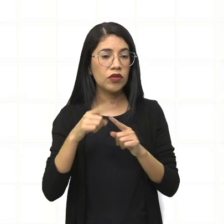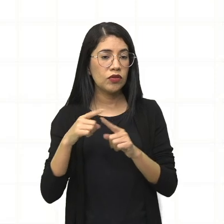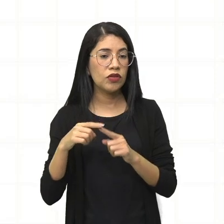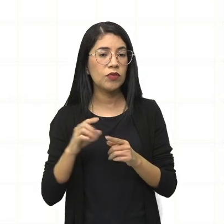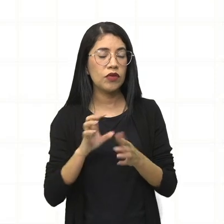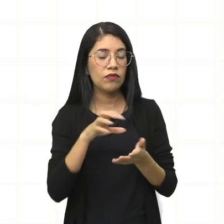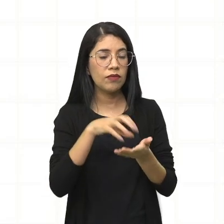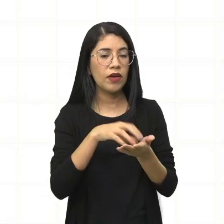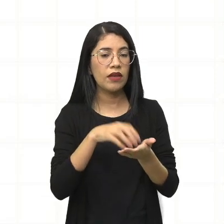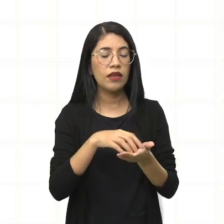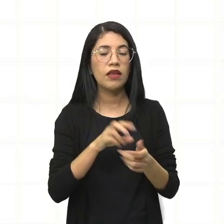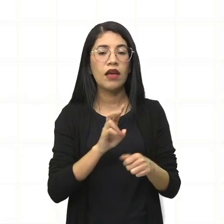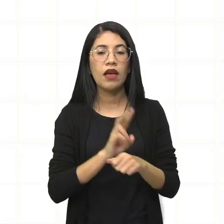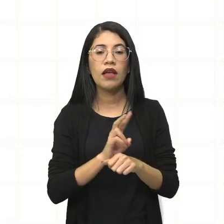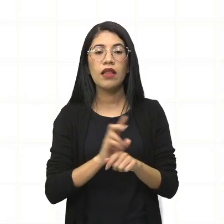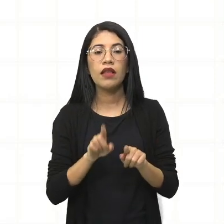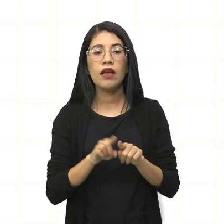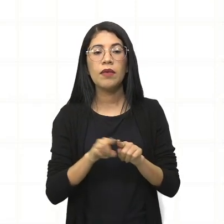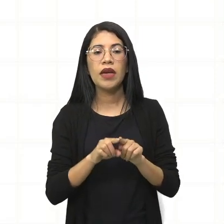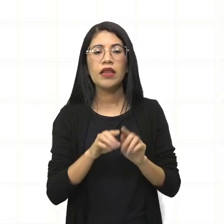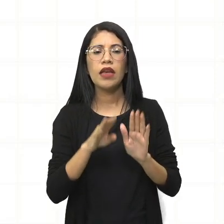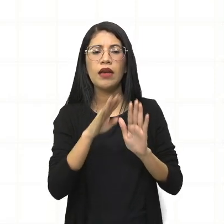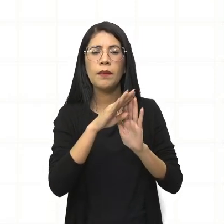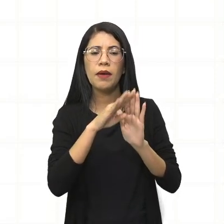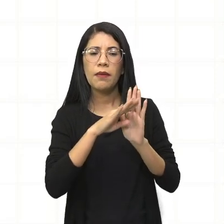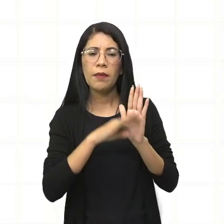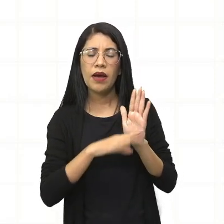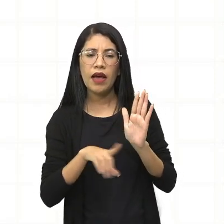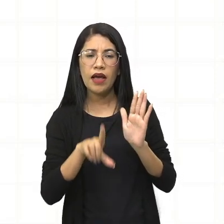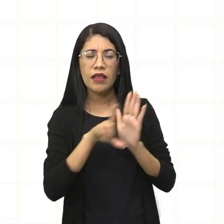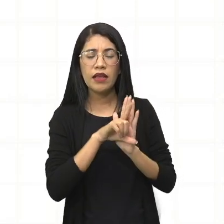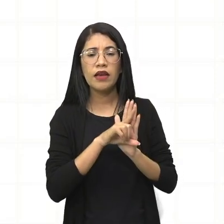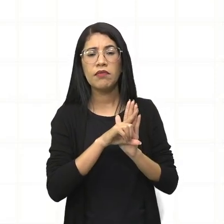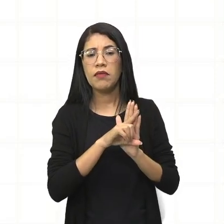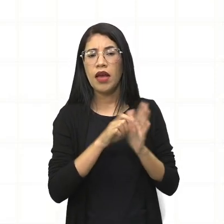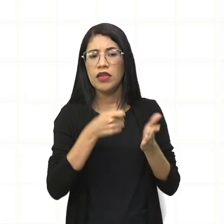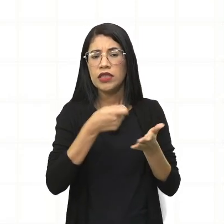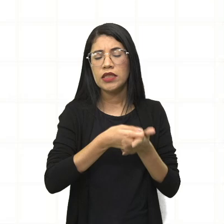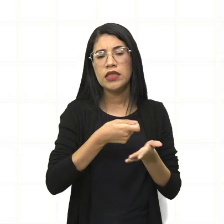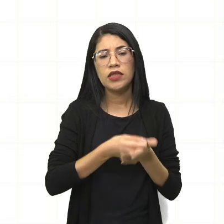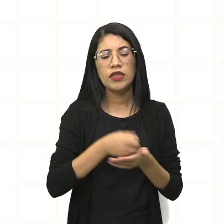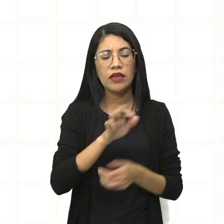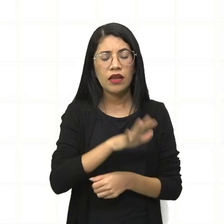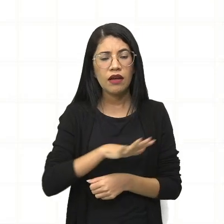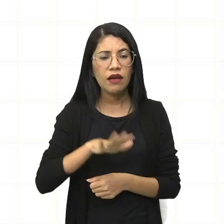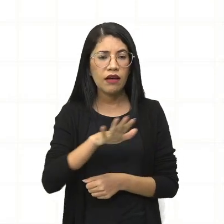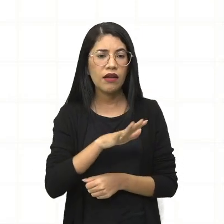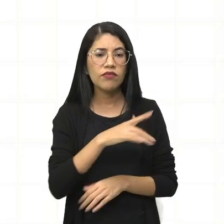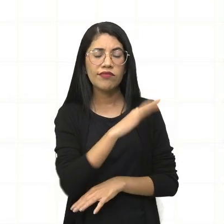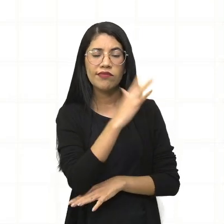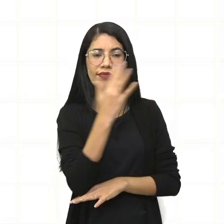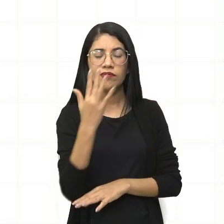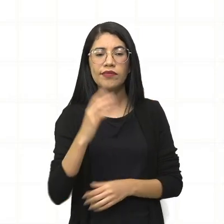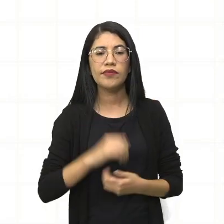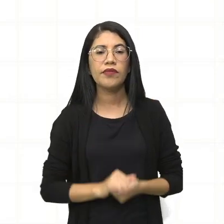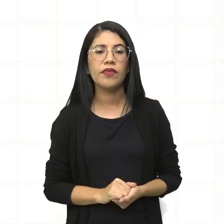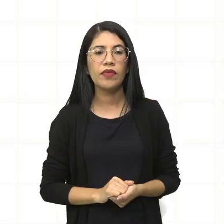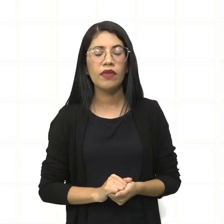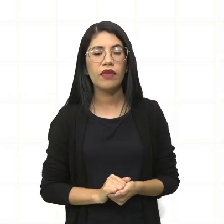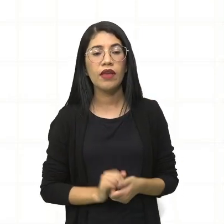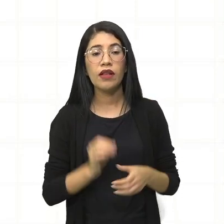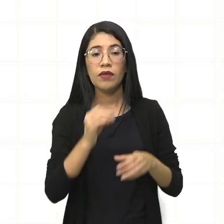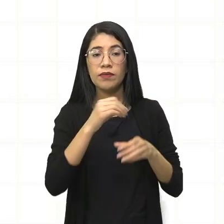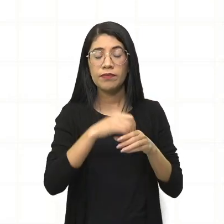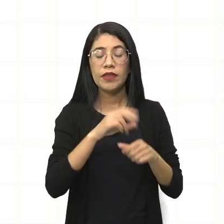conservação, existem aquelas normas mais severas para a intervenção no meio ambiente. Então, dentro das unidades